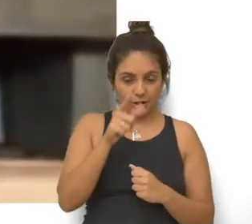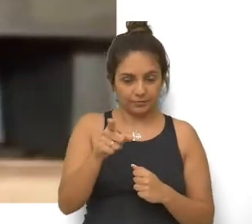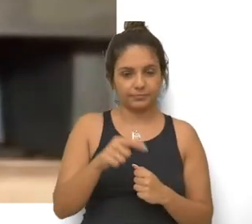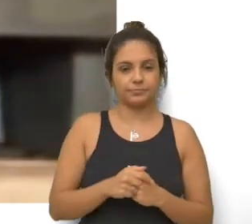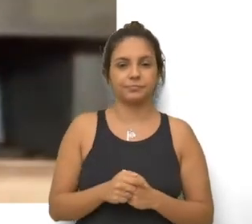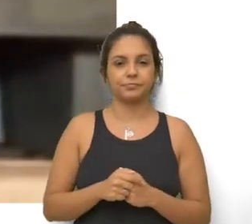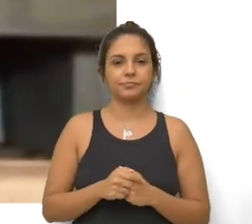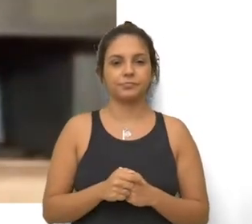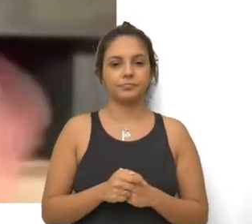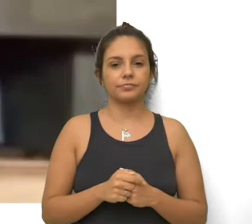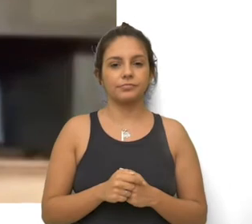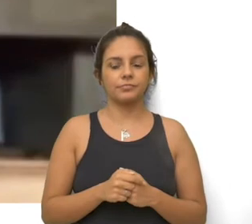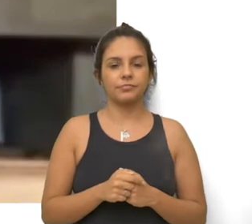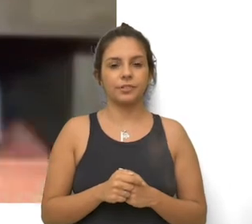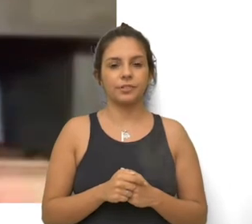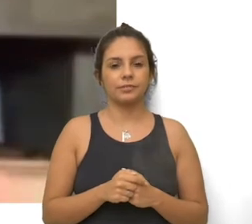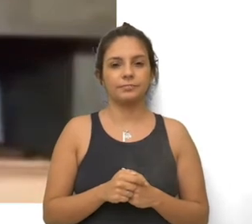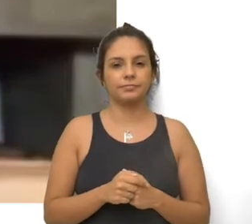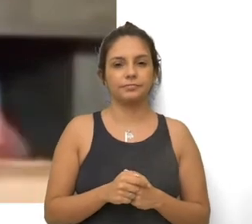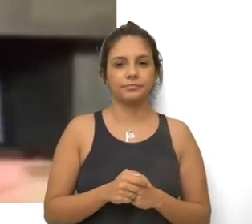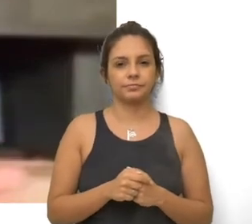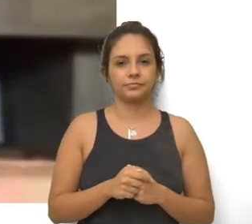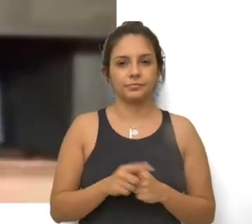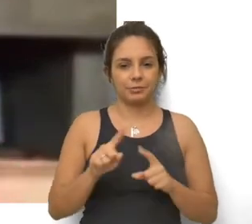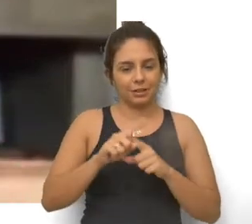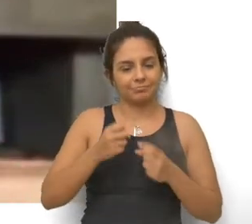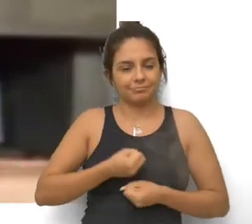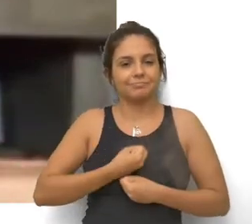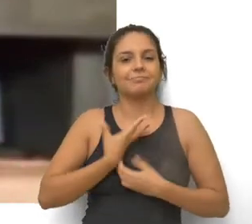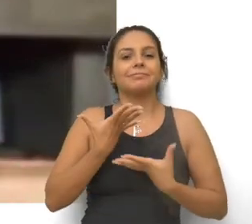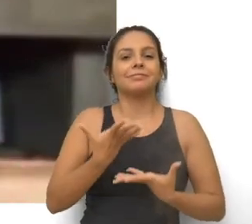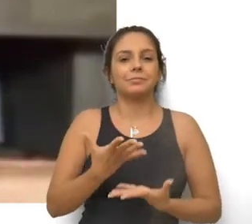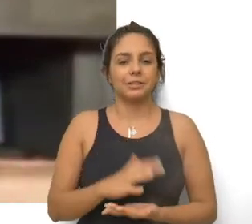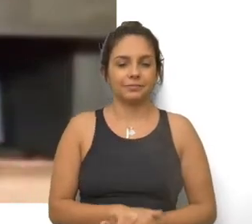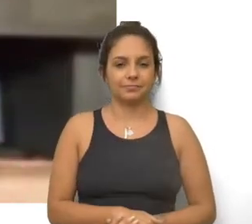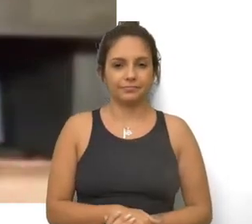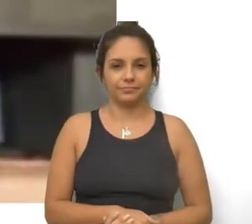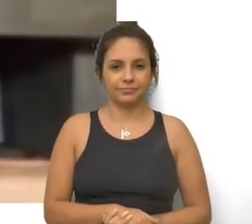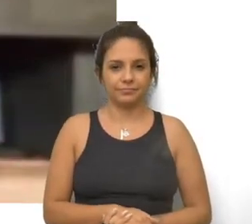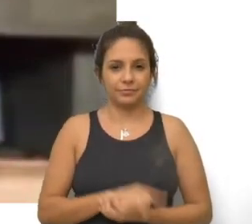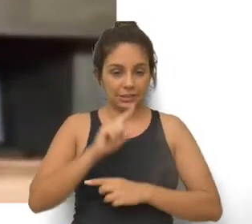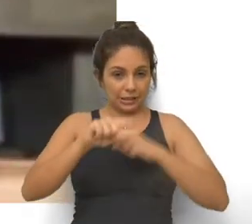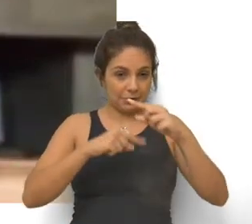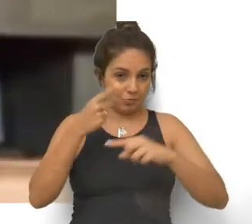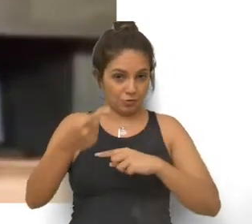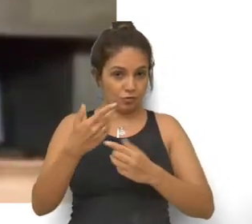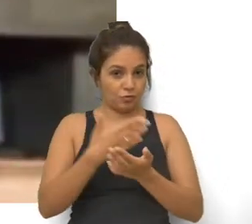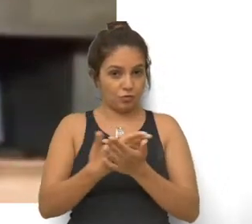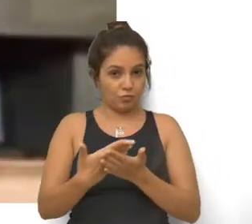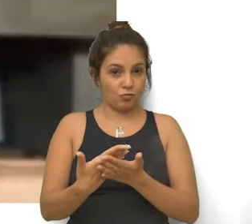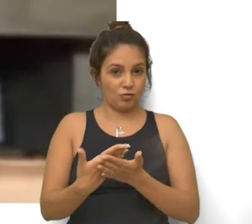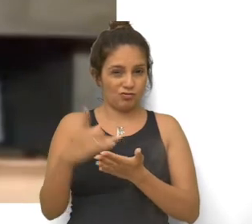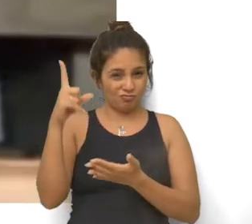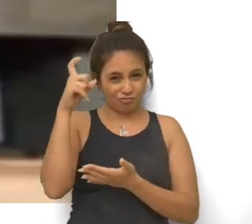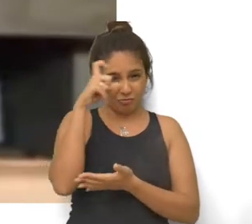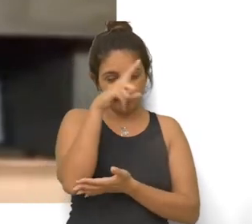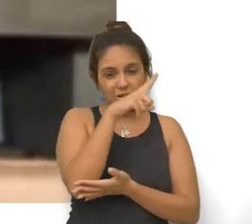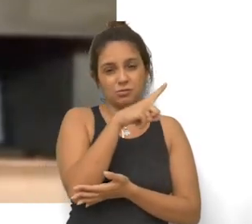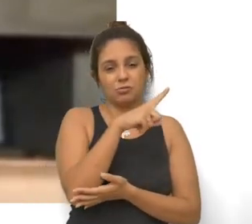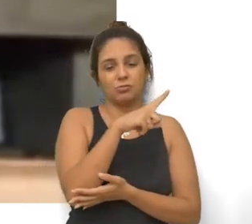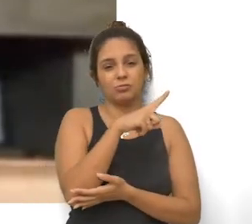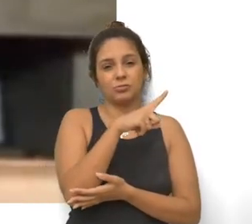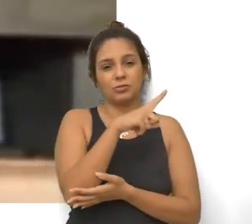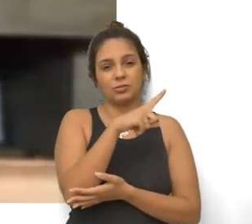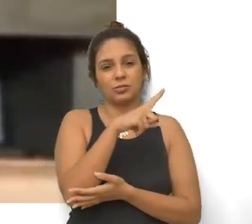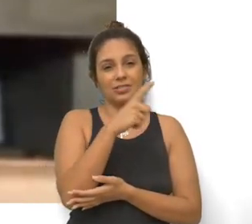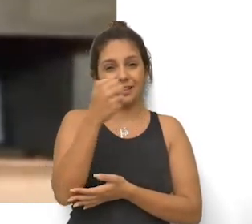e pela possibilidade dela mesma se expressar. Agora, depois disso, começou uma fase difícil,